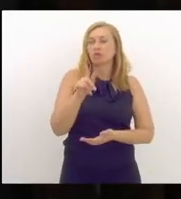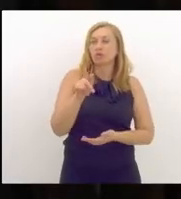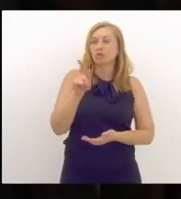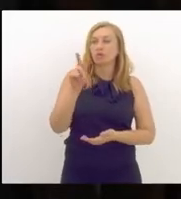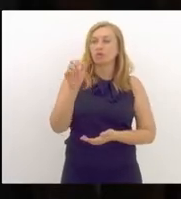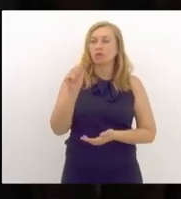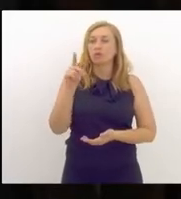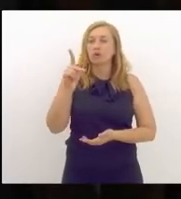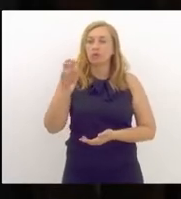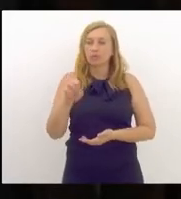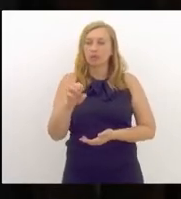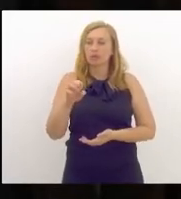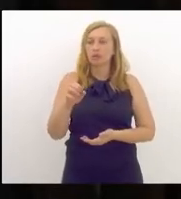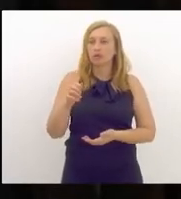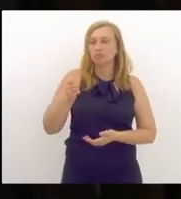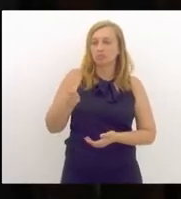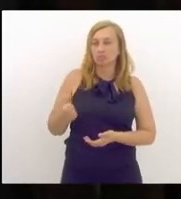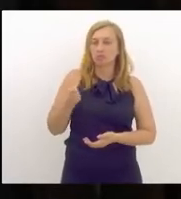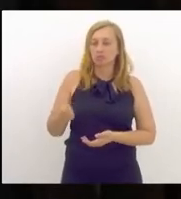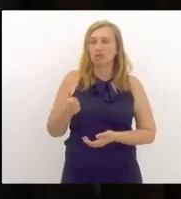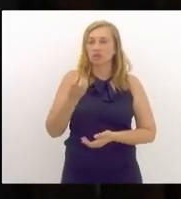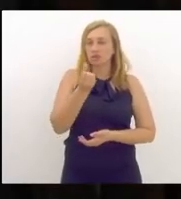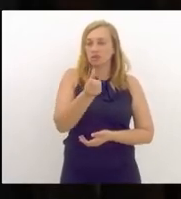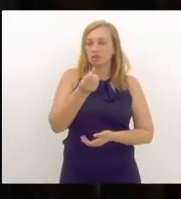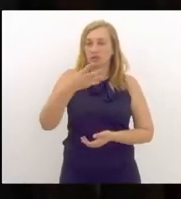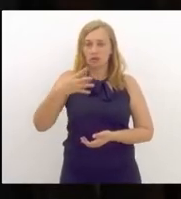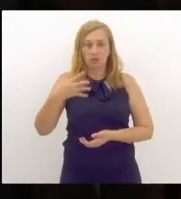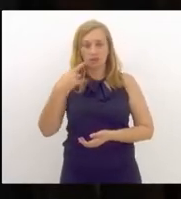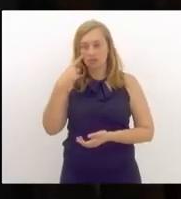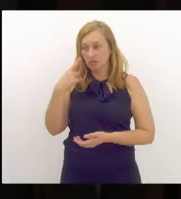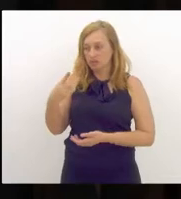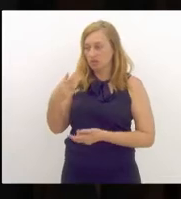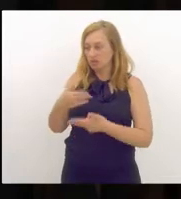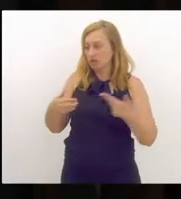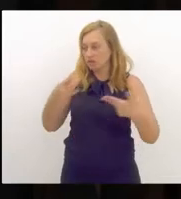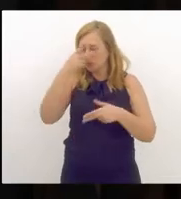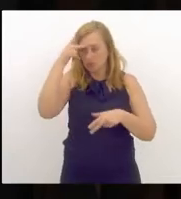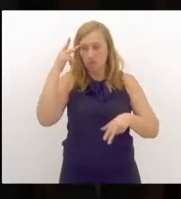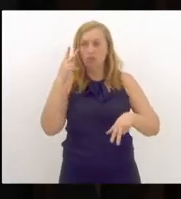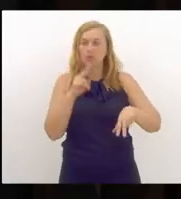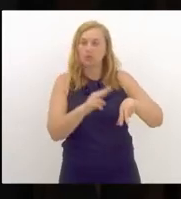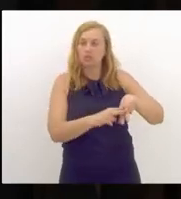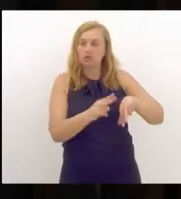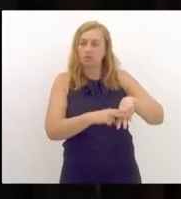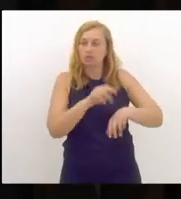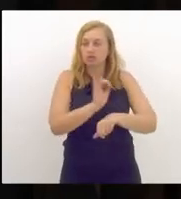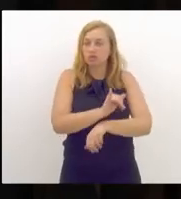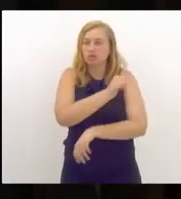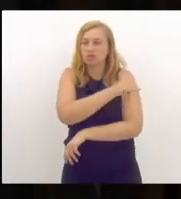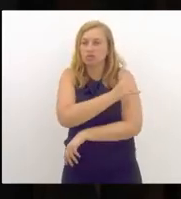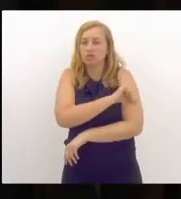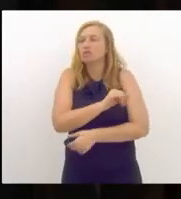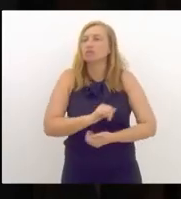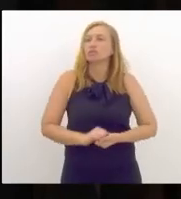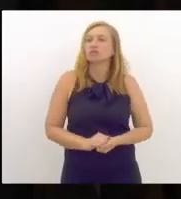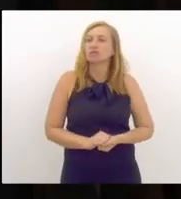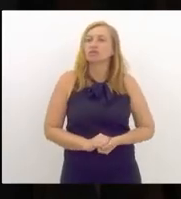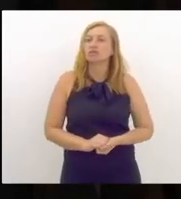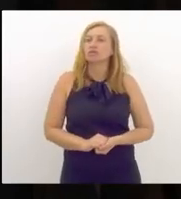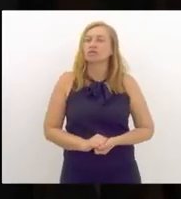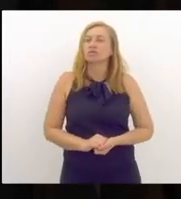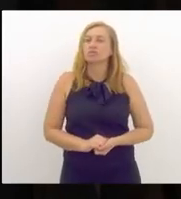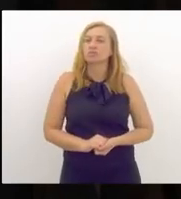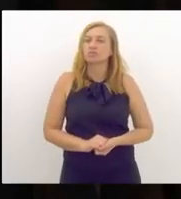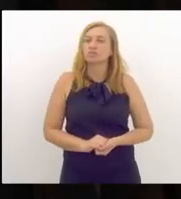a gente vê tanta gente viúva e pedindo militar o estado do Rio de Janeiro é ele